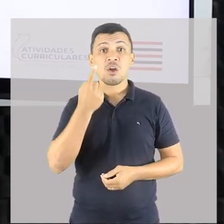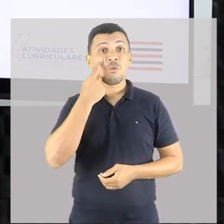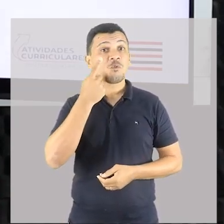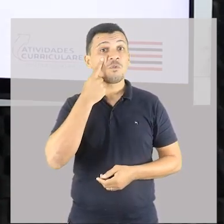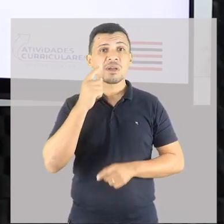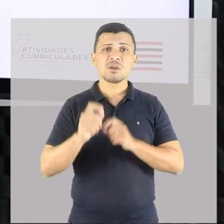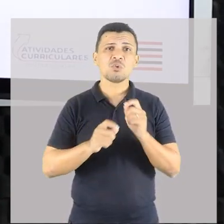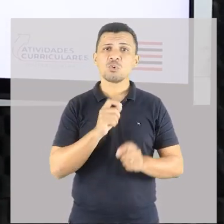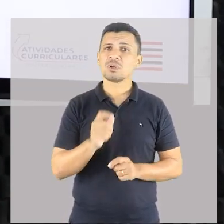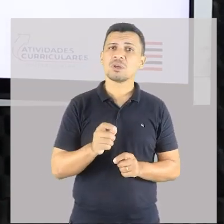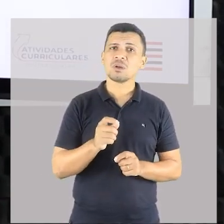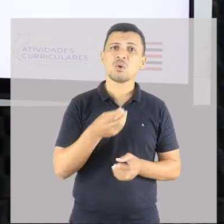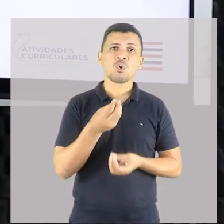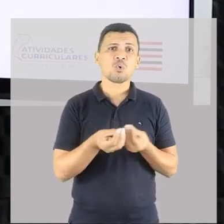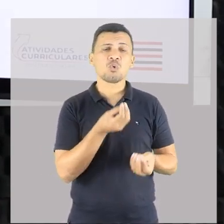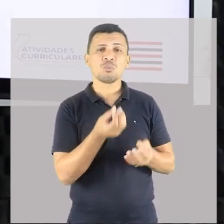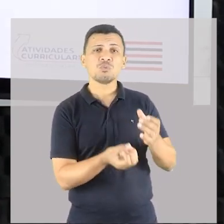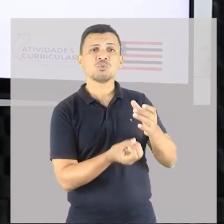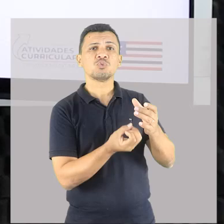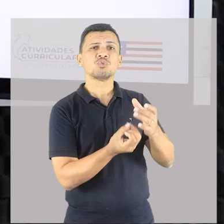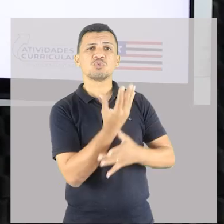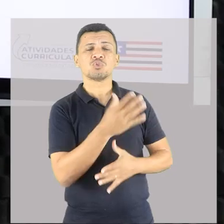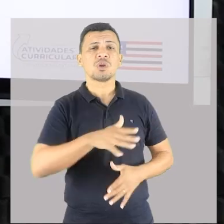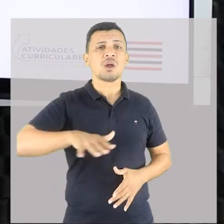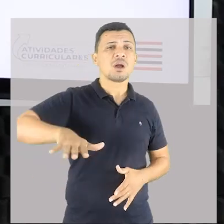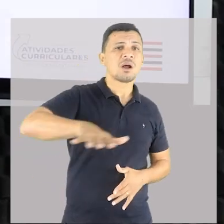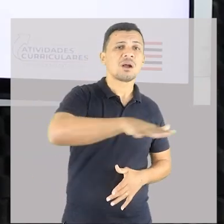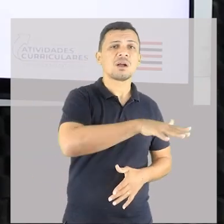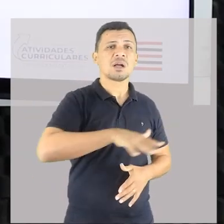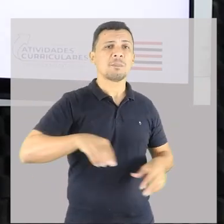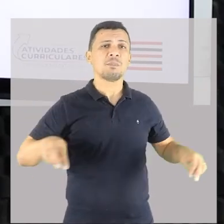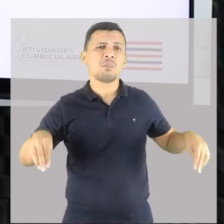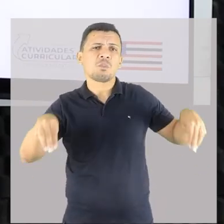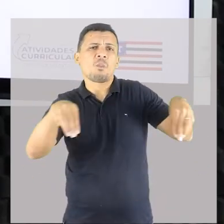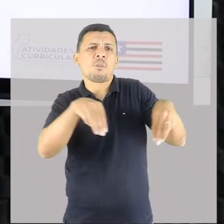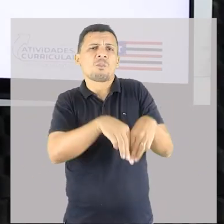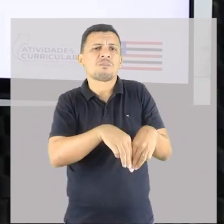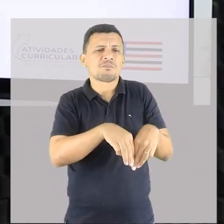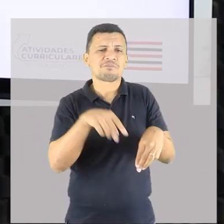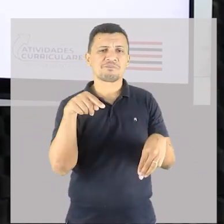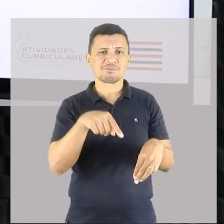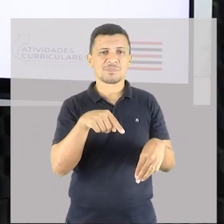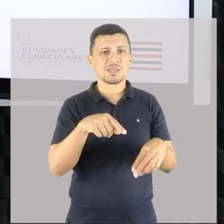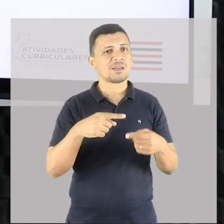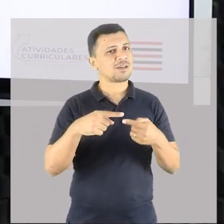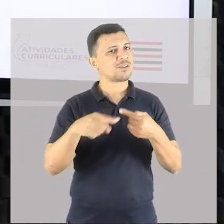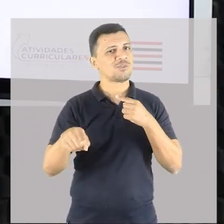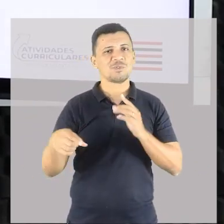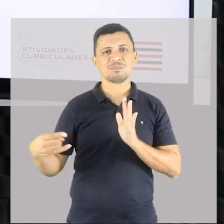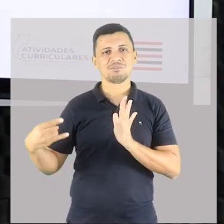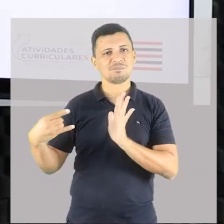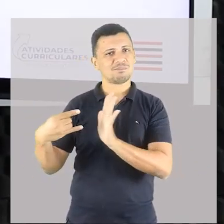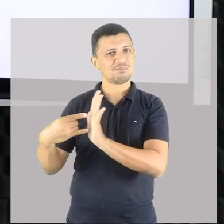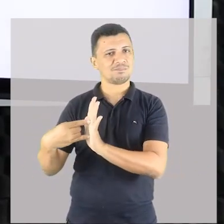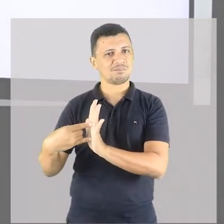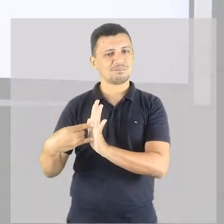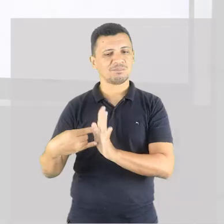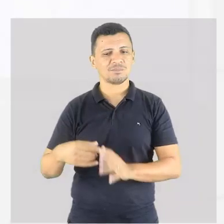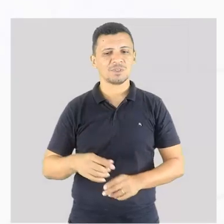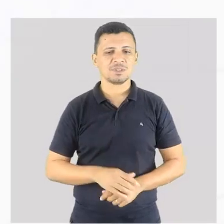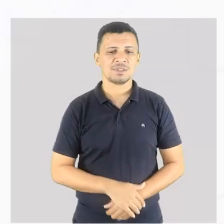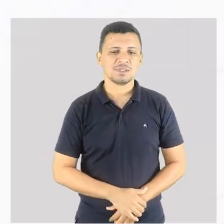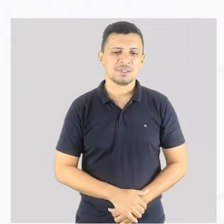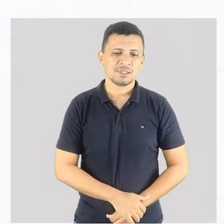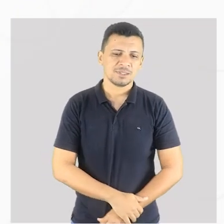que produz campo magnético, que é uma fonte de campo magnético e que não é ímã, tá bom? Então vamos lá,